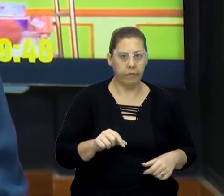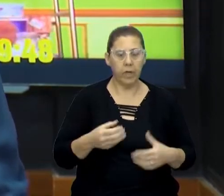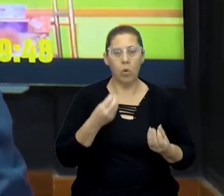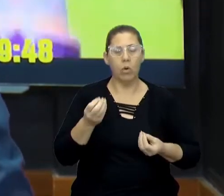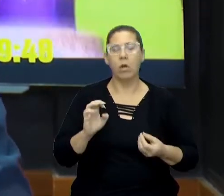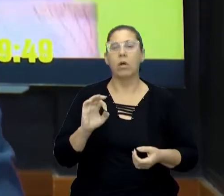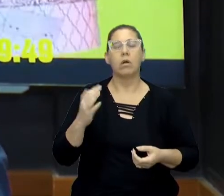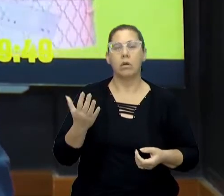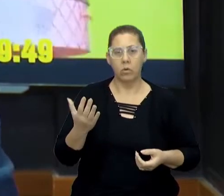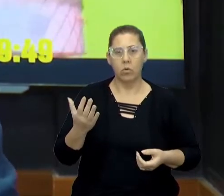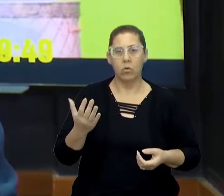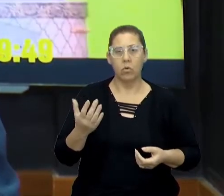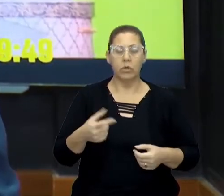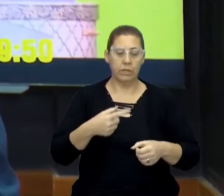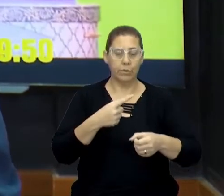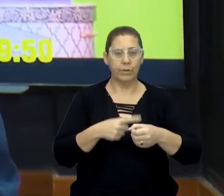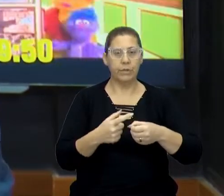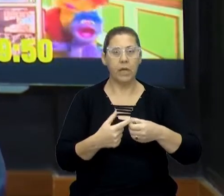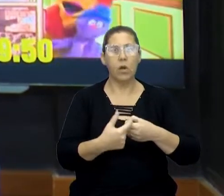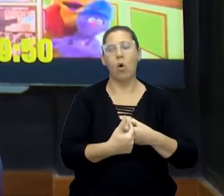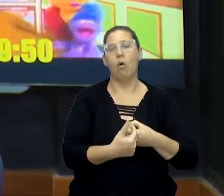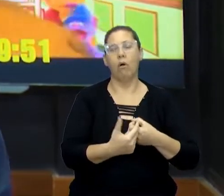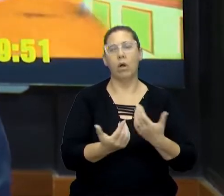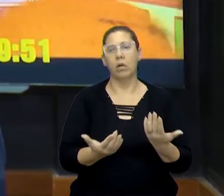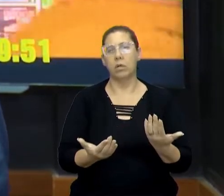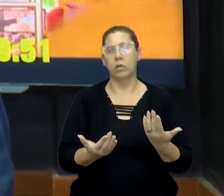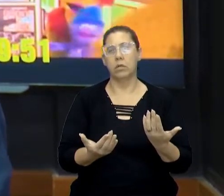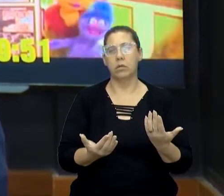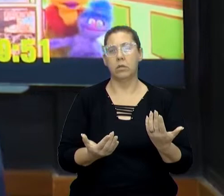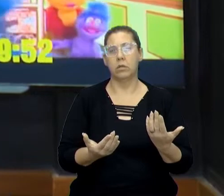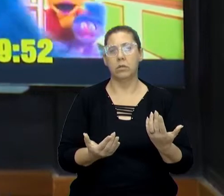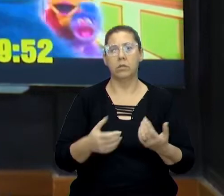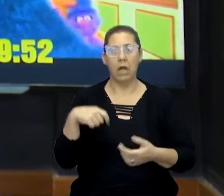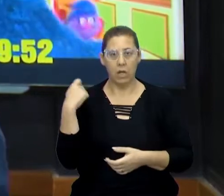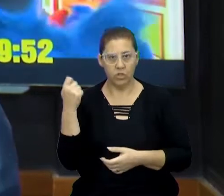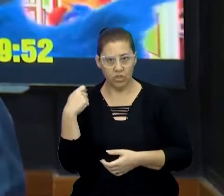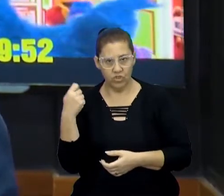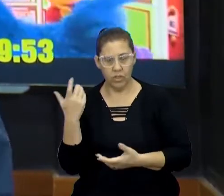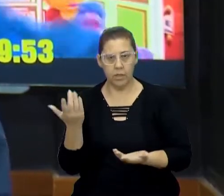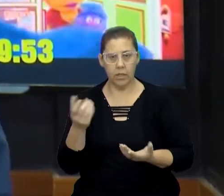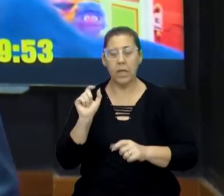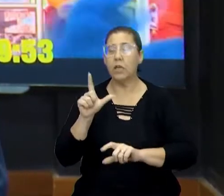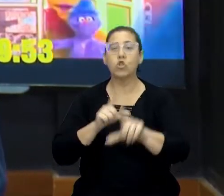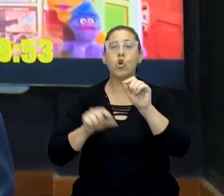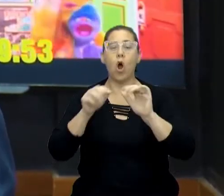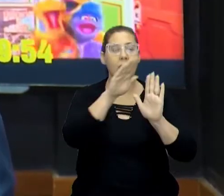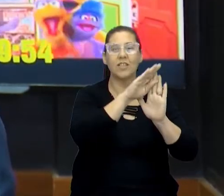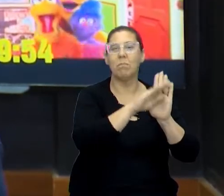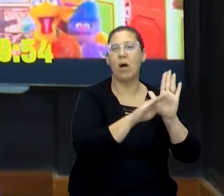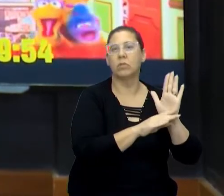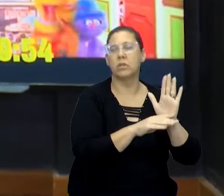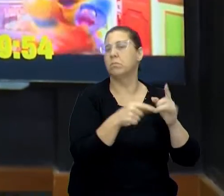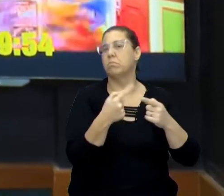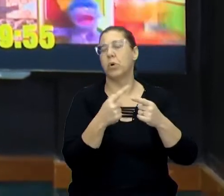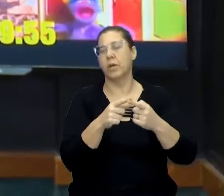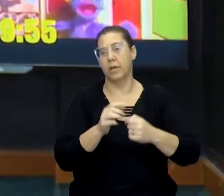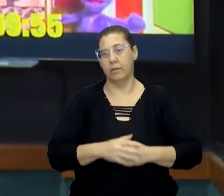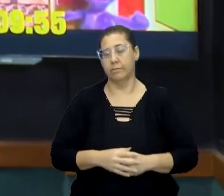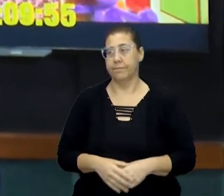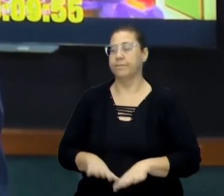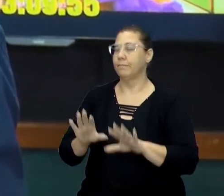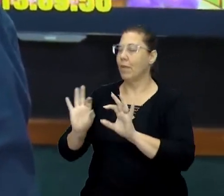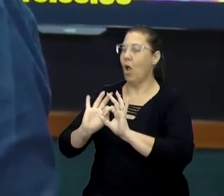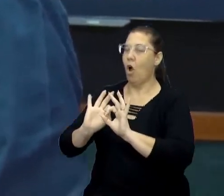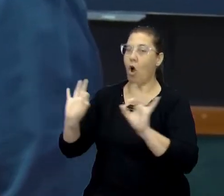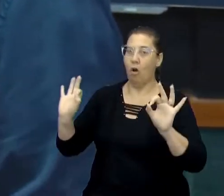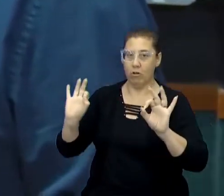acontece no interior, sei lá, da Argentina? Quem escolhe as pautas? E por quê? Professor,